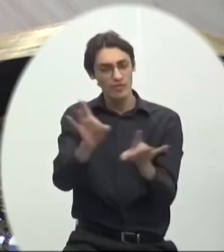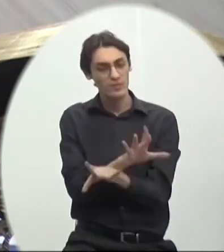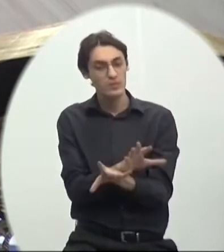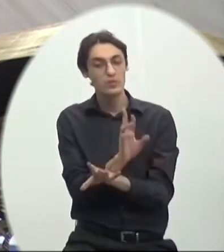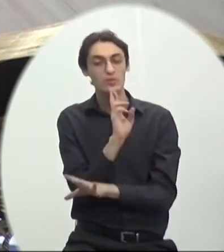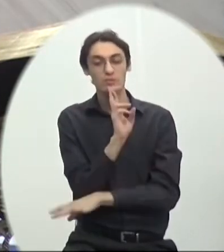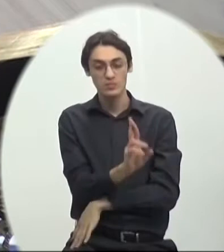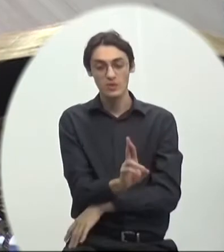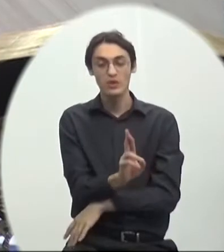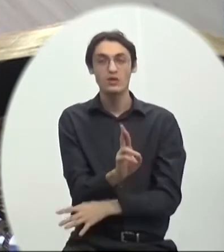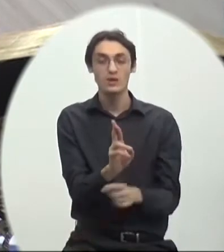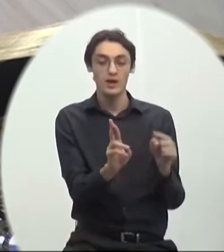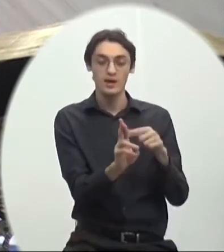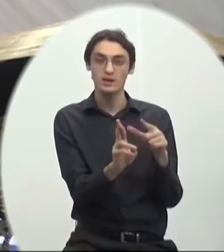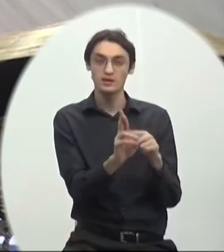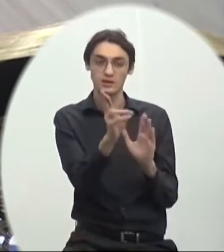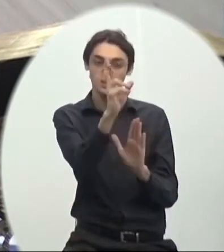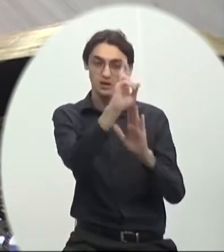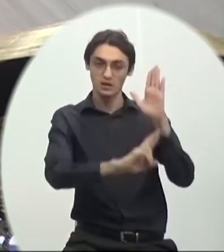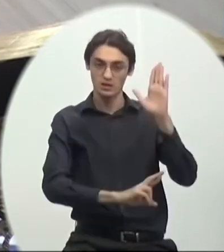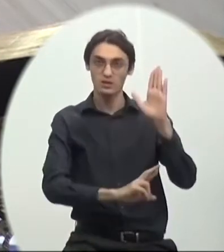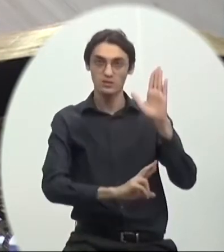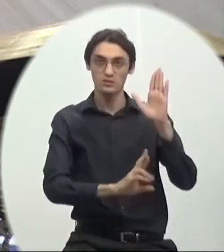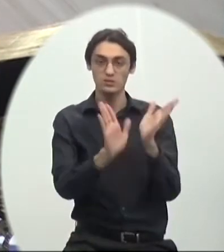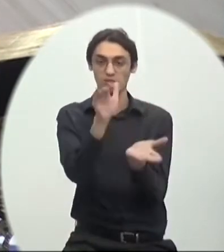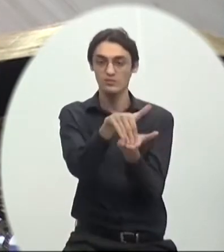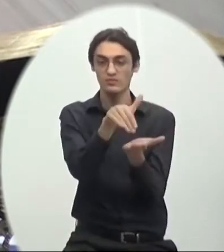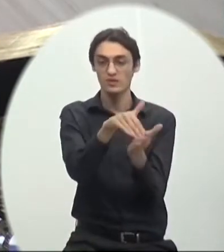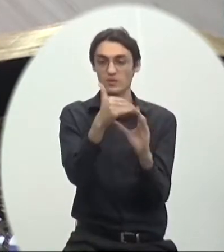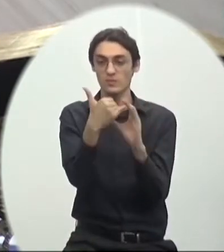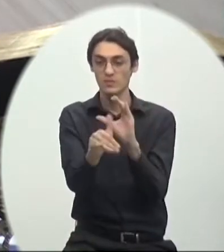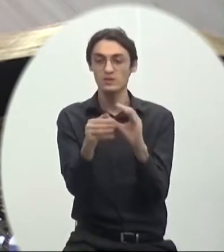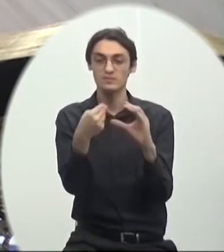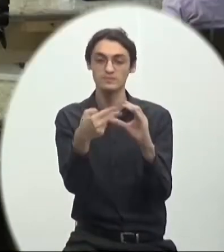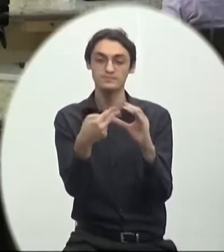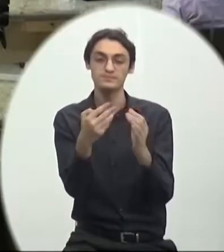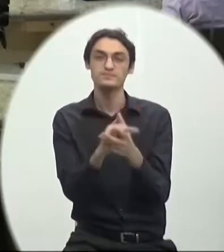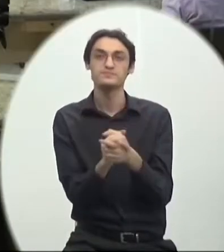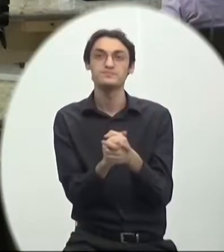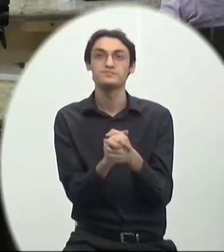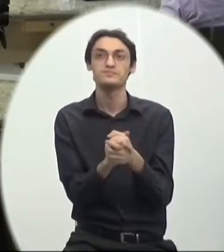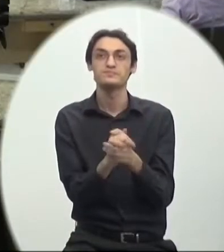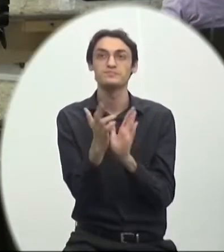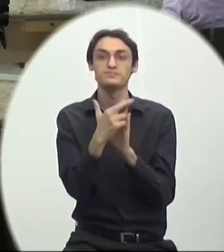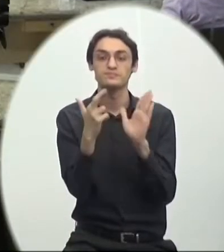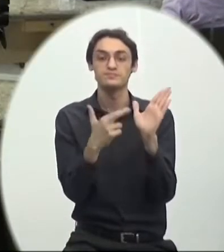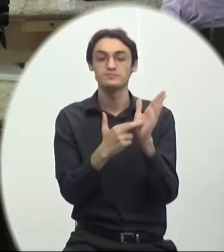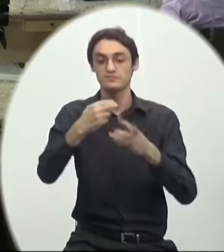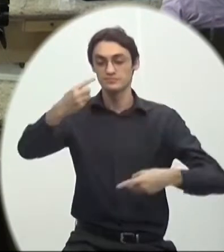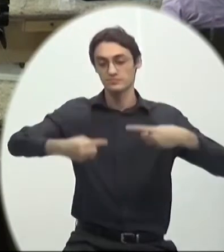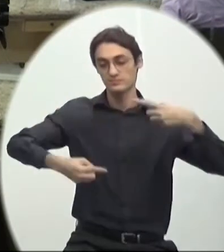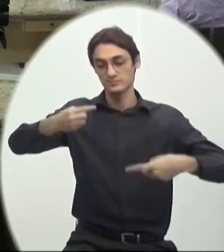o respectivo relatório final. O requerimento está em discussão.